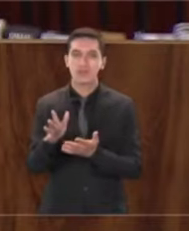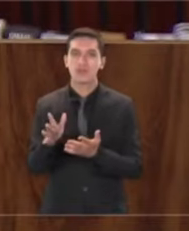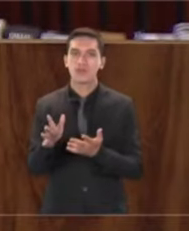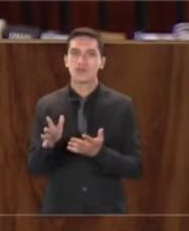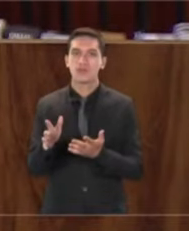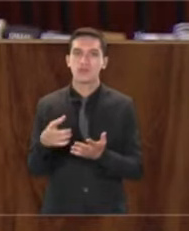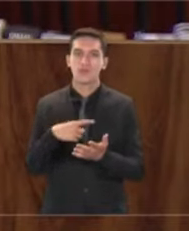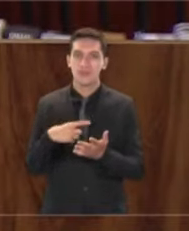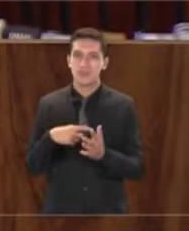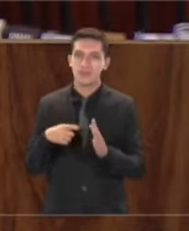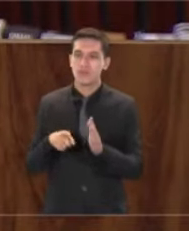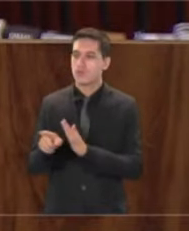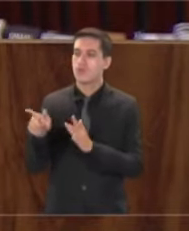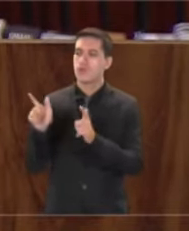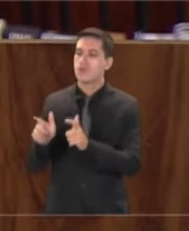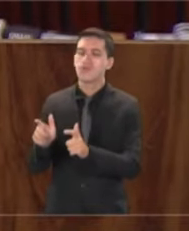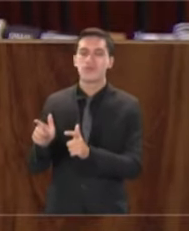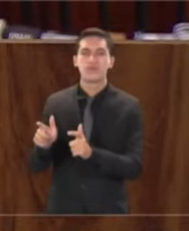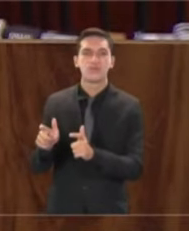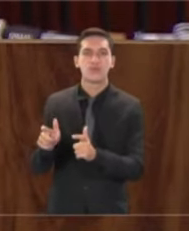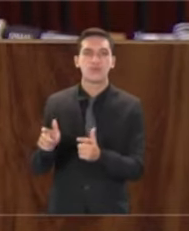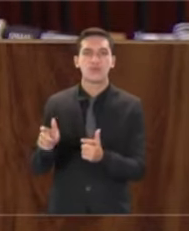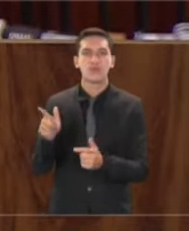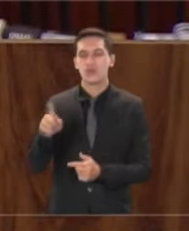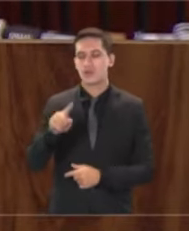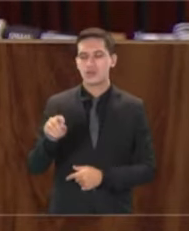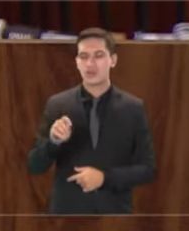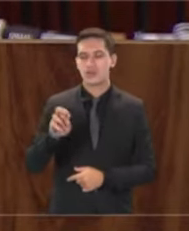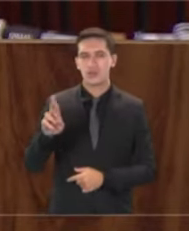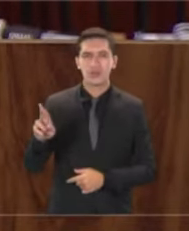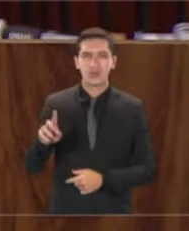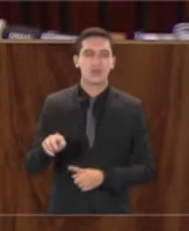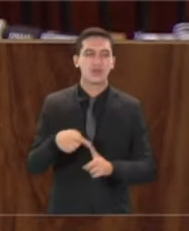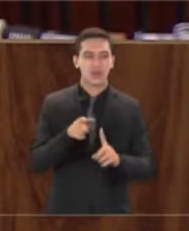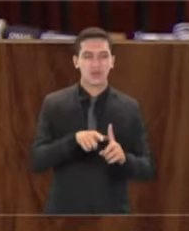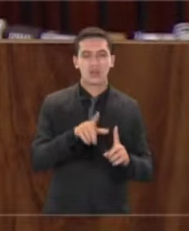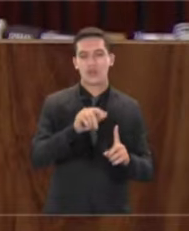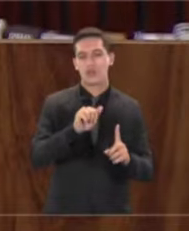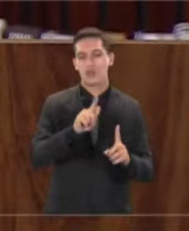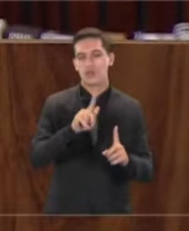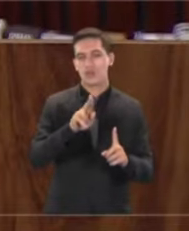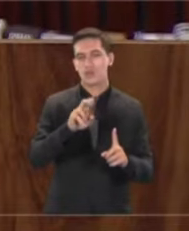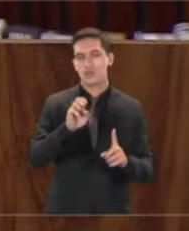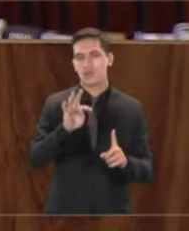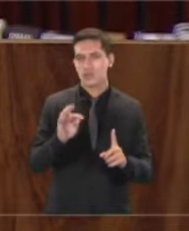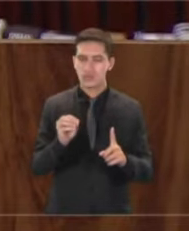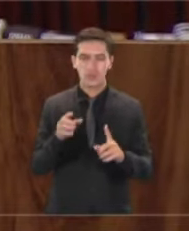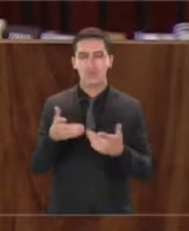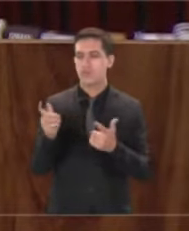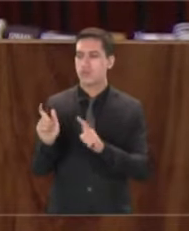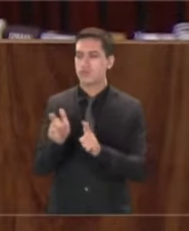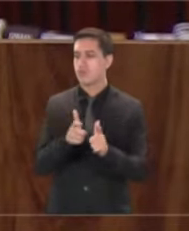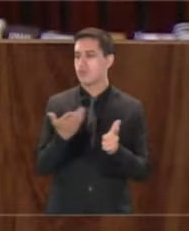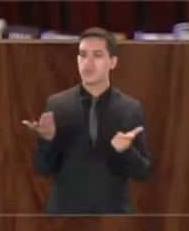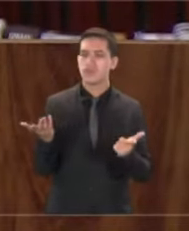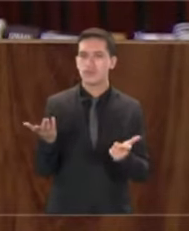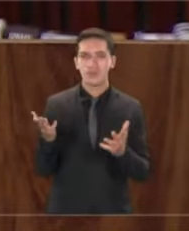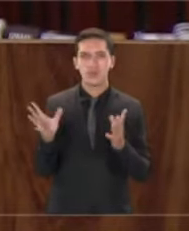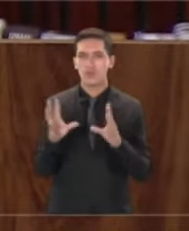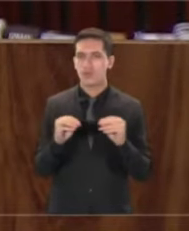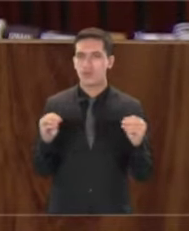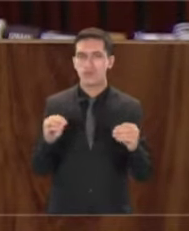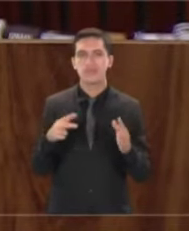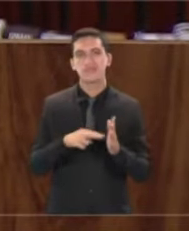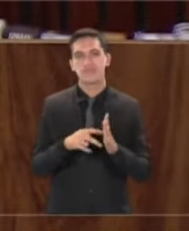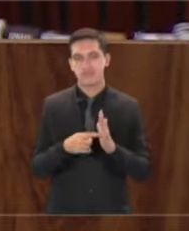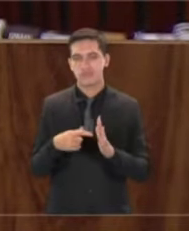Por onde anda Augusto Nunes? Eu no jornal à noite. Então, há censura sim. E